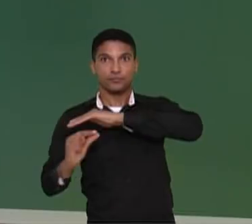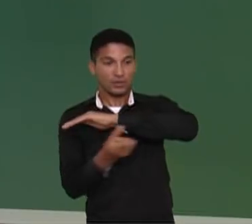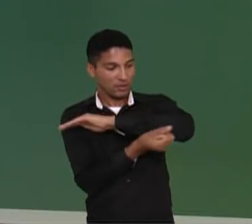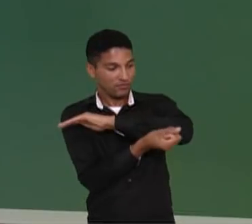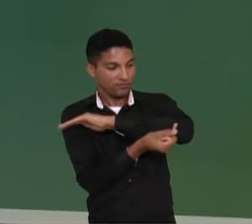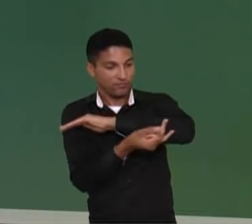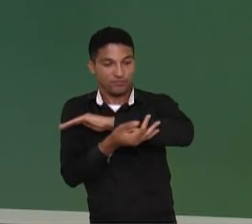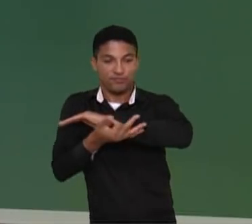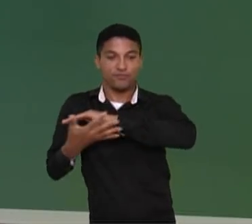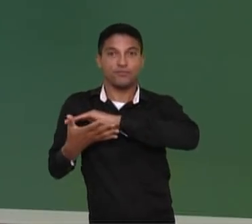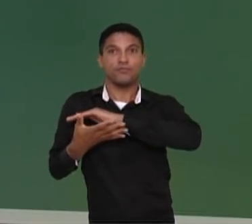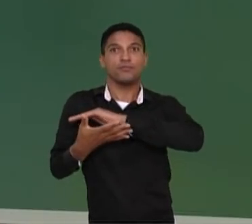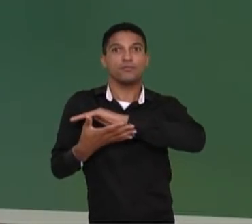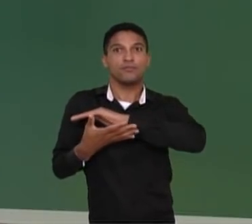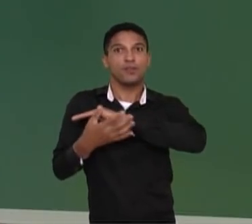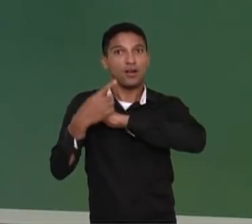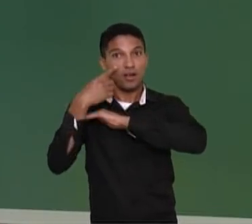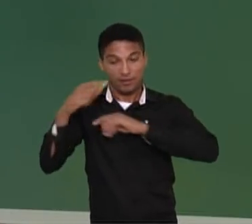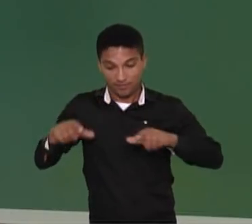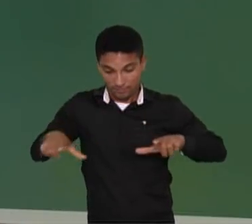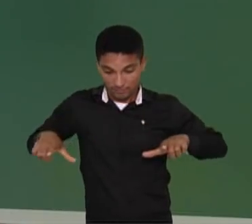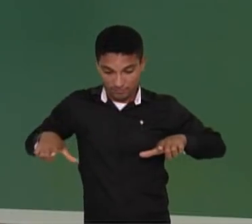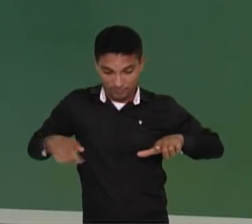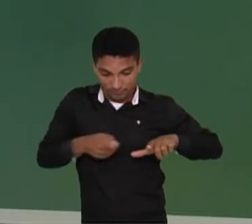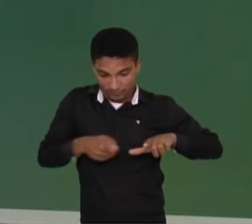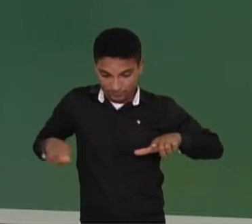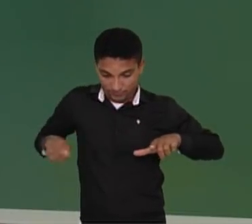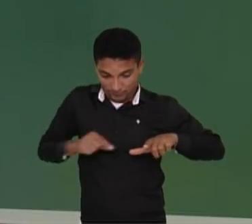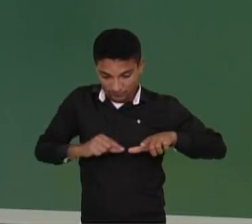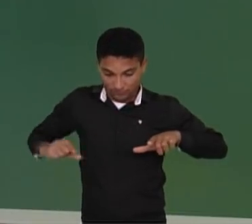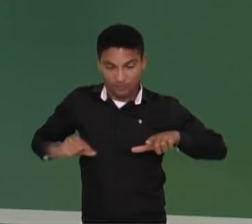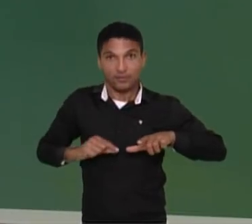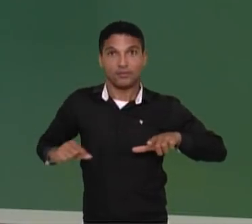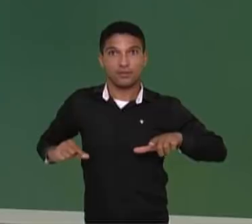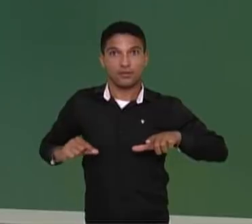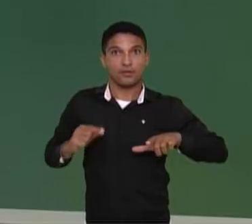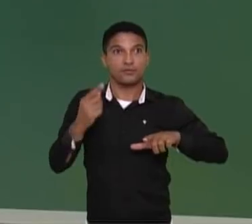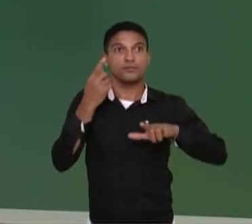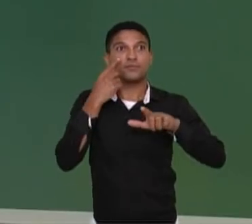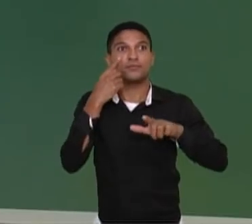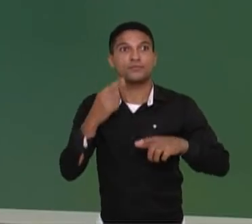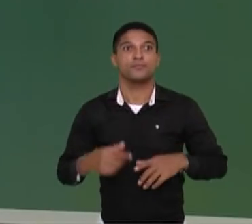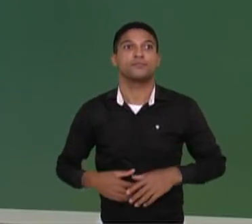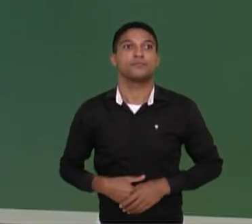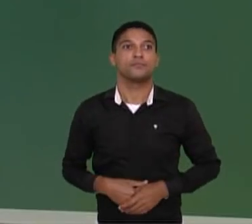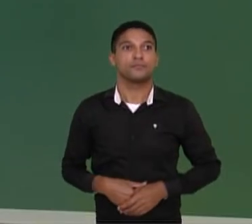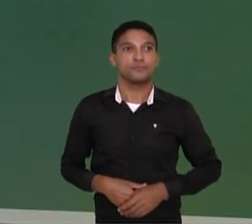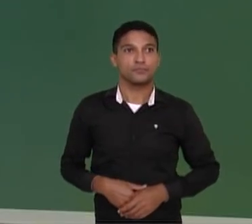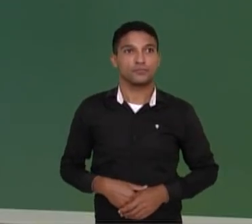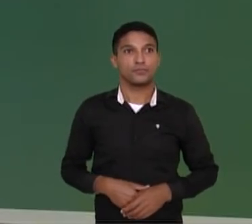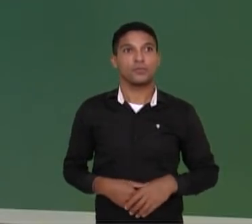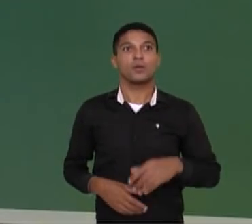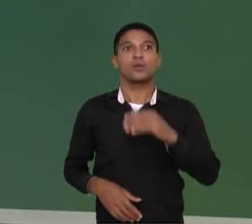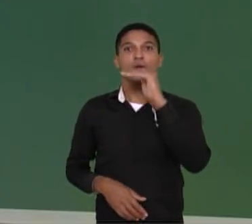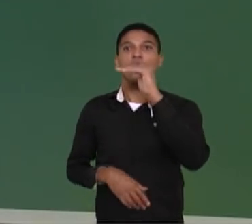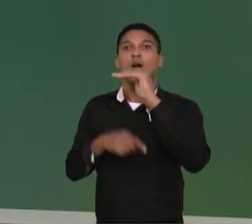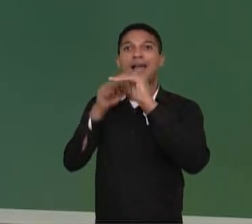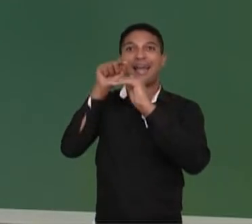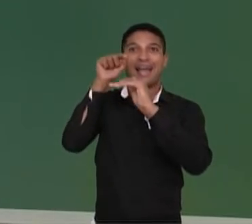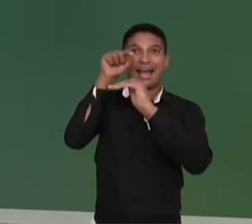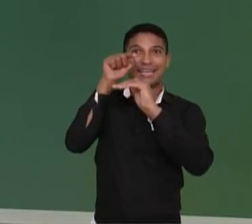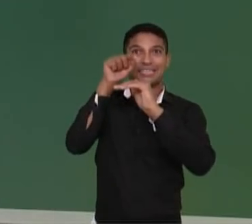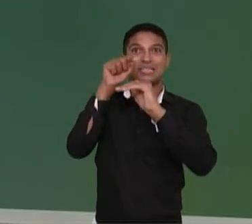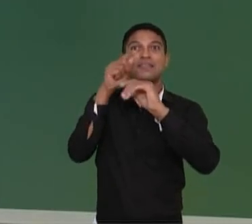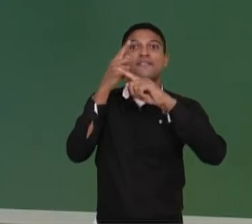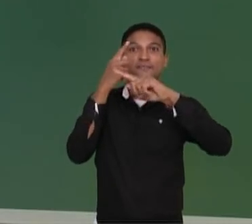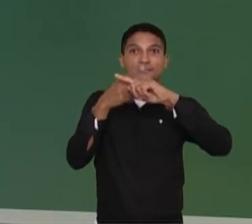Realizando aí, aqui o que aconteceu? Ó, multiplica por 10 em cima, eu fico com 6, só que eu também tenho que multiplicar por 10